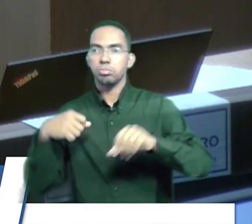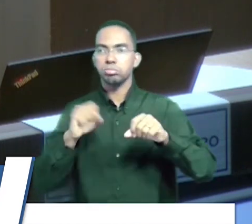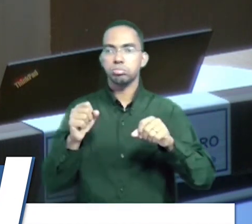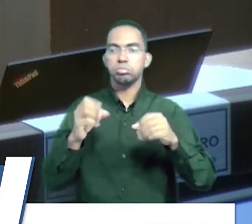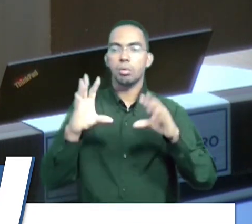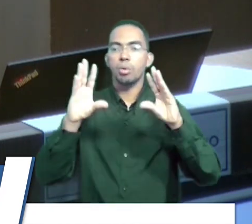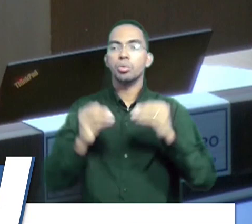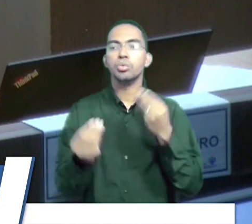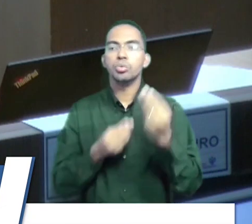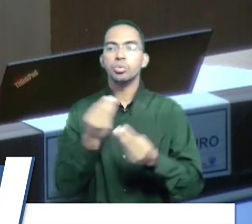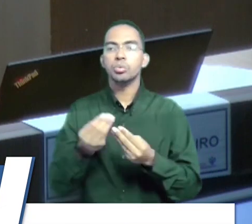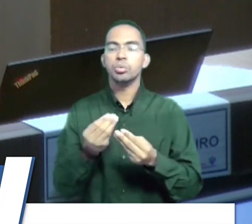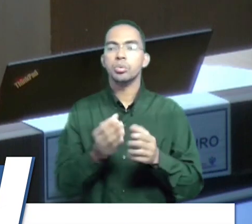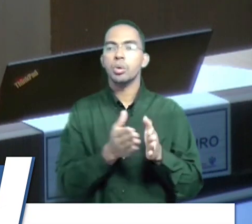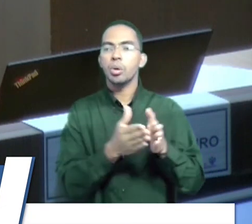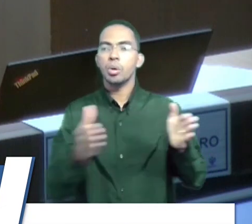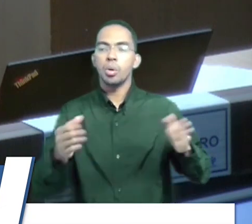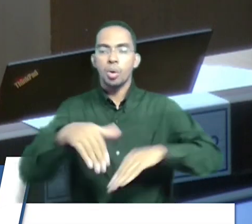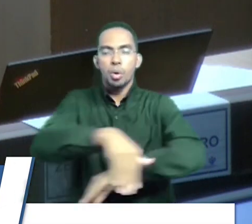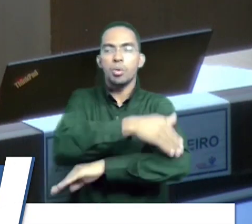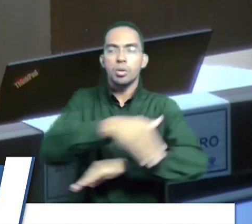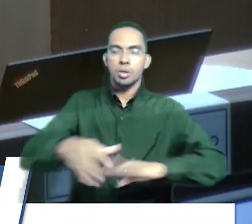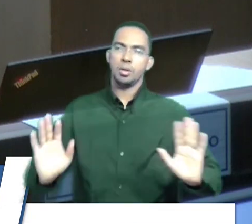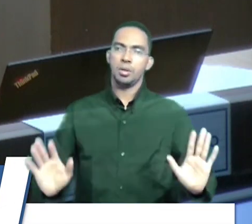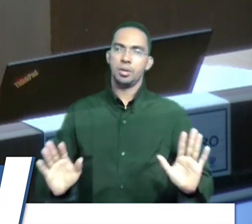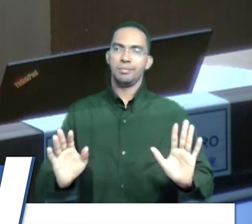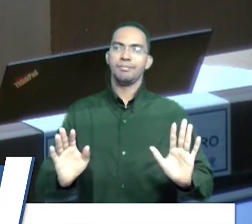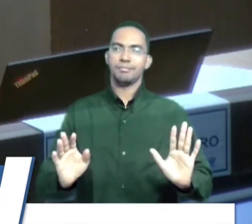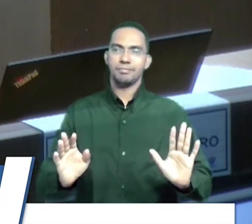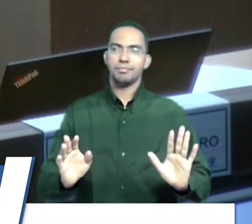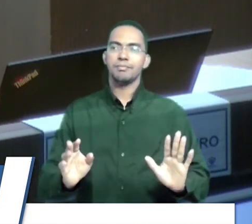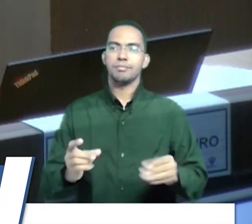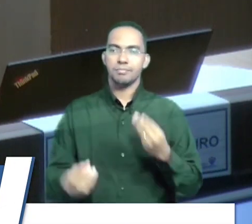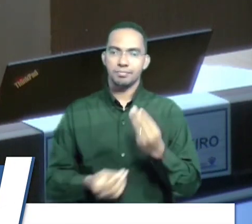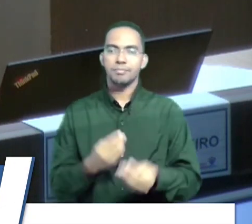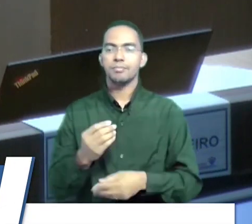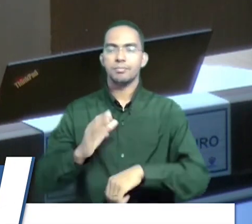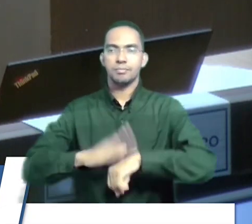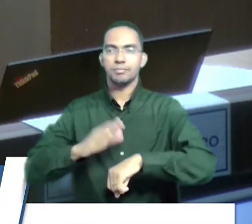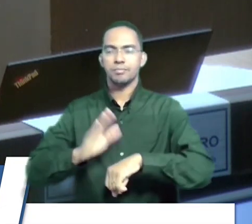uma avenida que o povo anda na média de